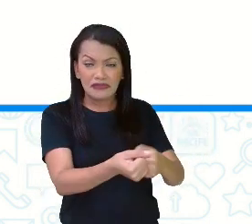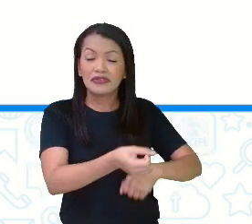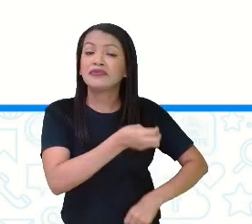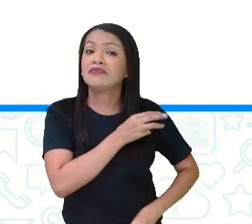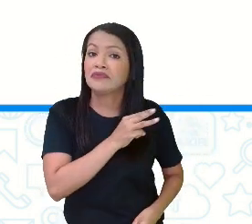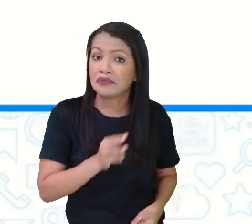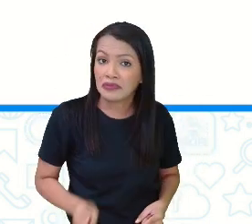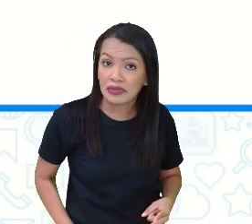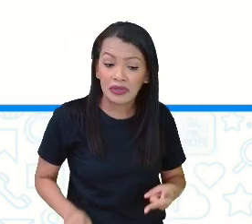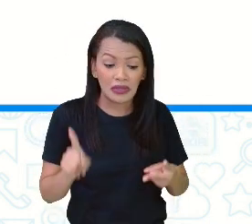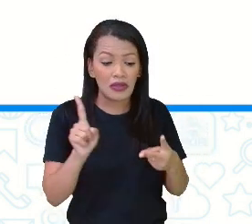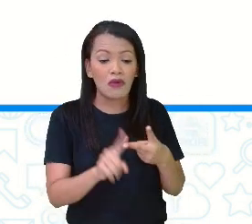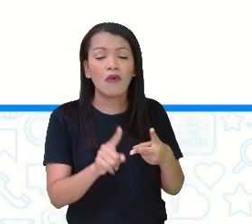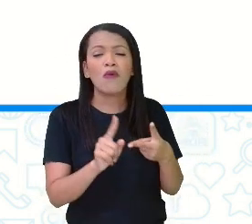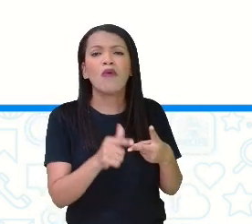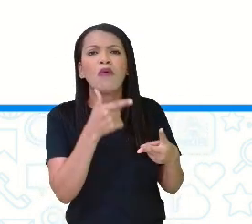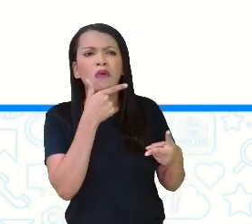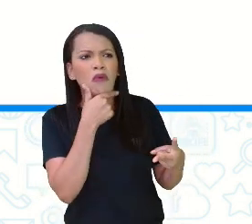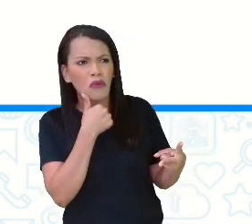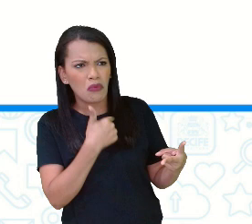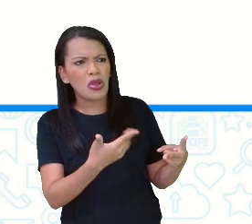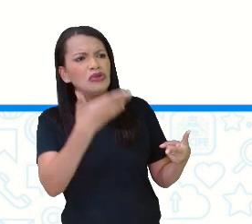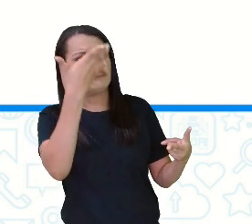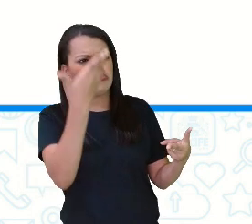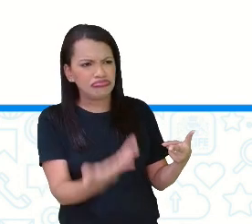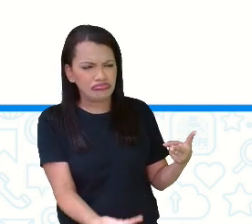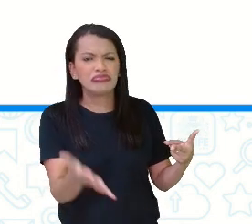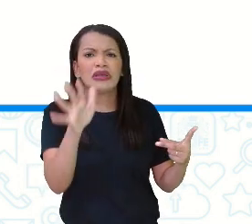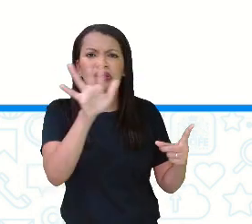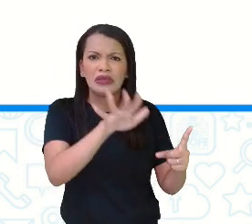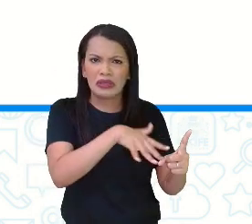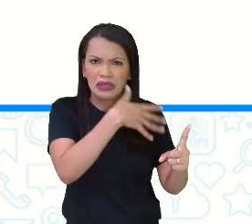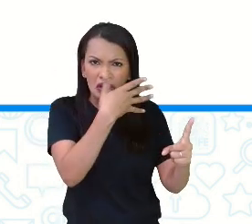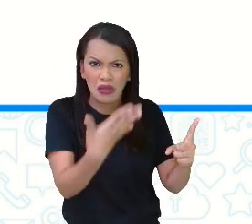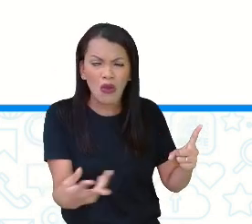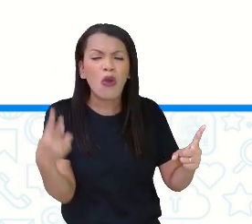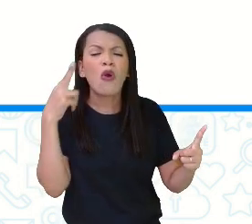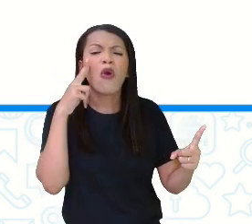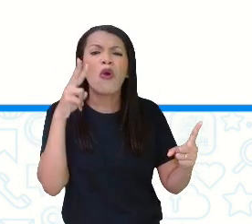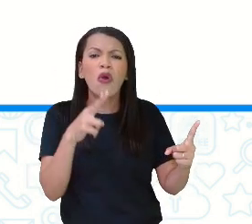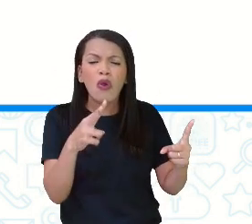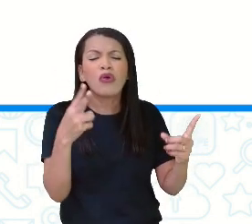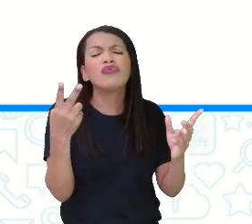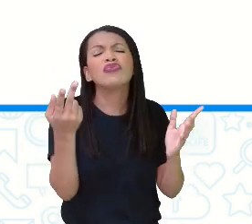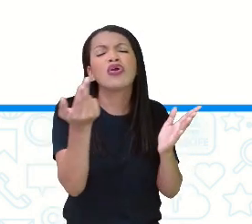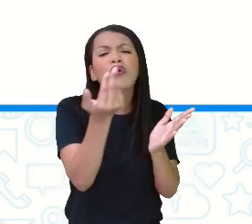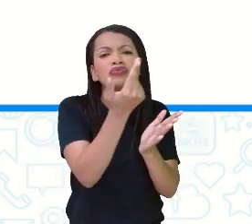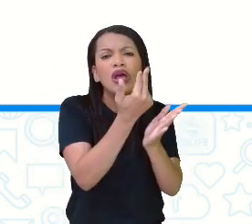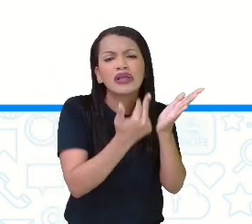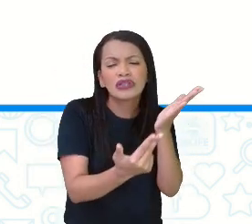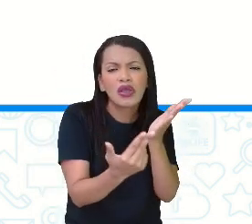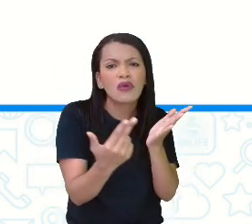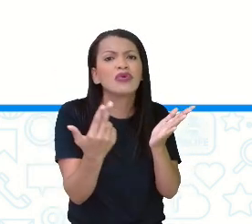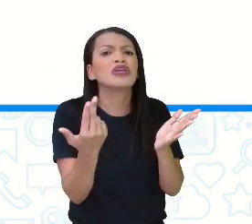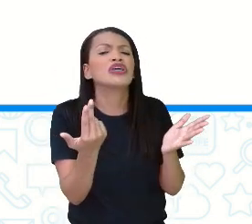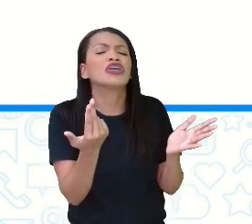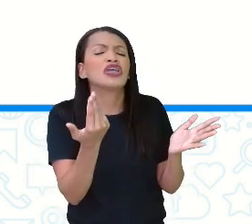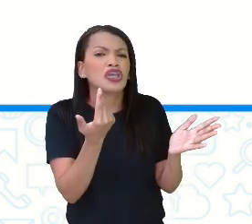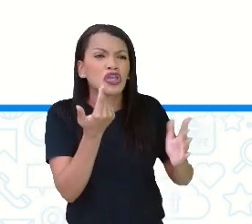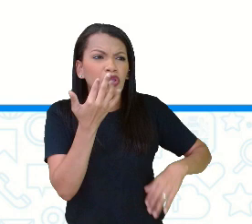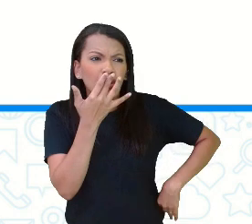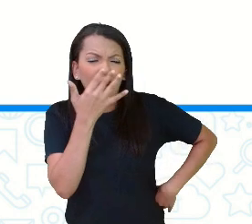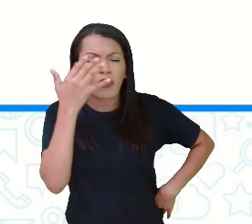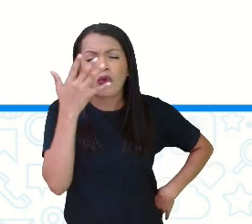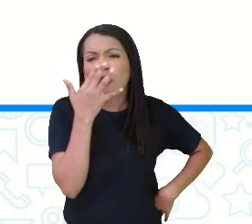primeiro-ministro e o palaciano. Digne-se, vossa majestade, a olhar o desenho. Que cores maravilhosas! E apontavam